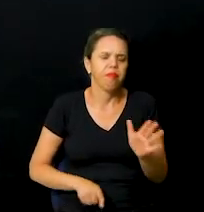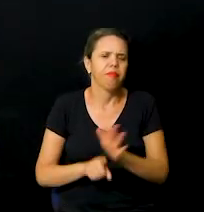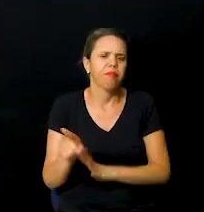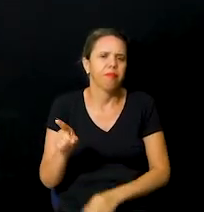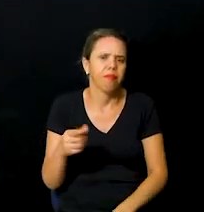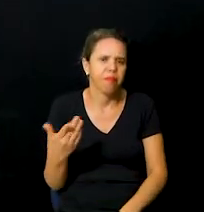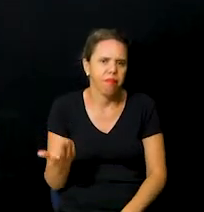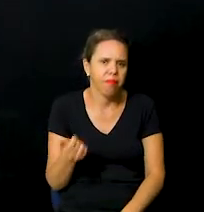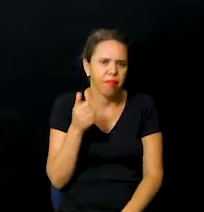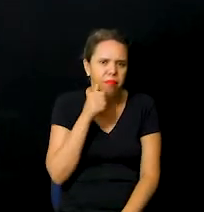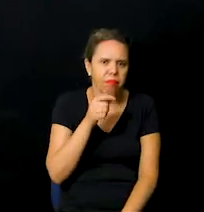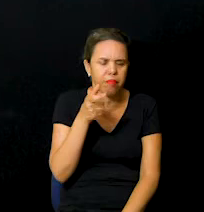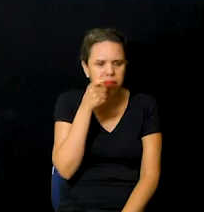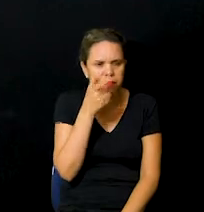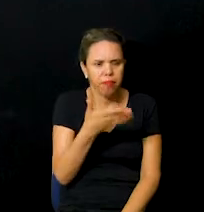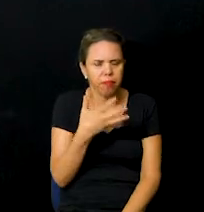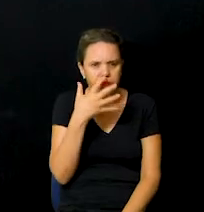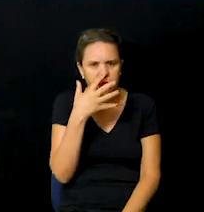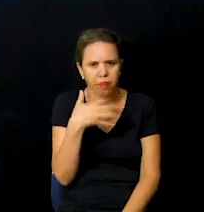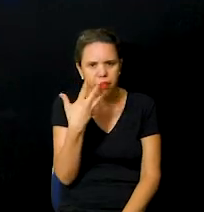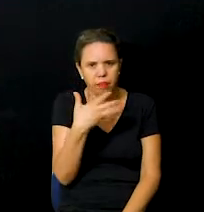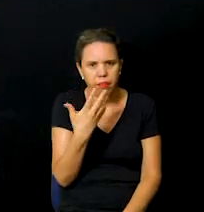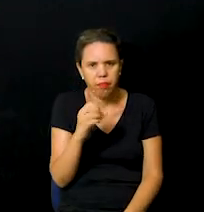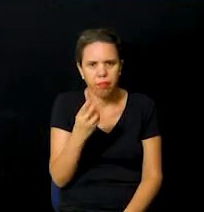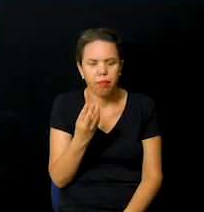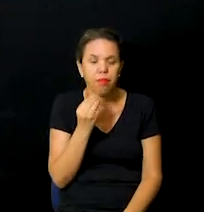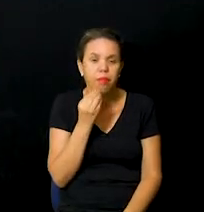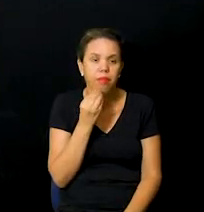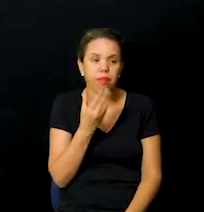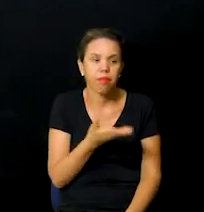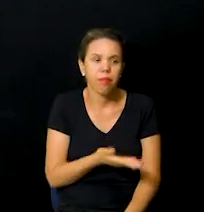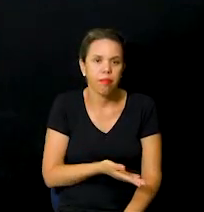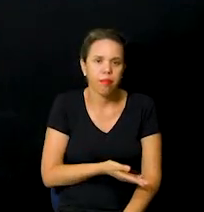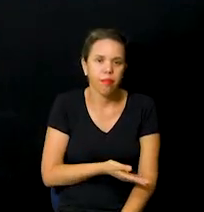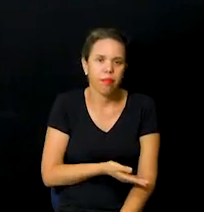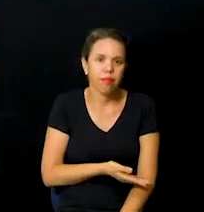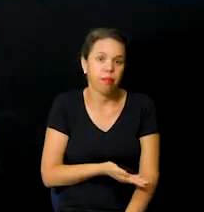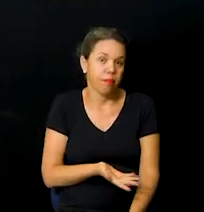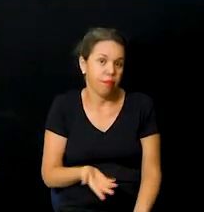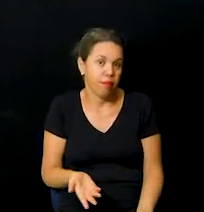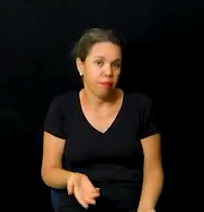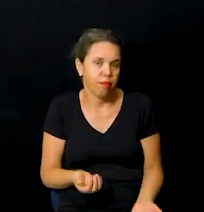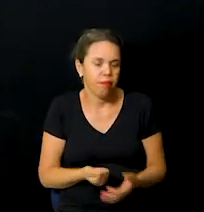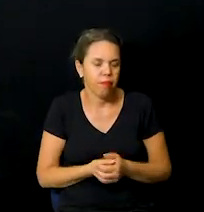eu pergunto a você: será que ela viu isso? Uma paixão ou uma oportunidade?